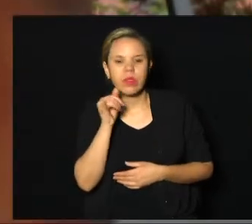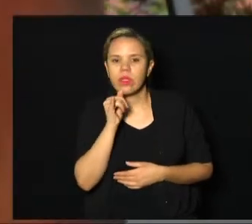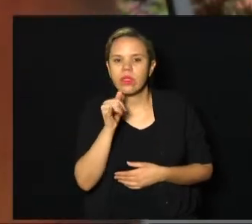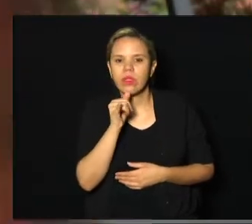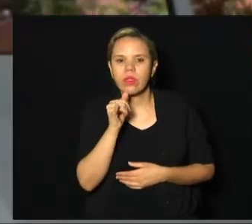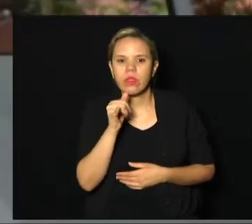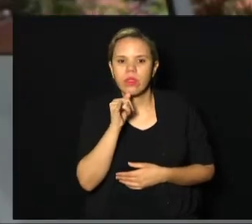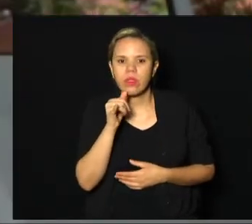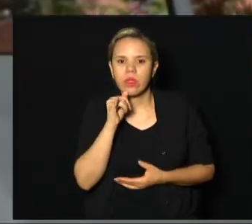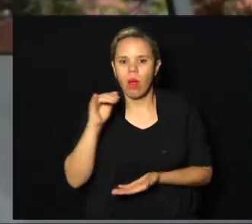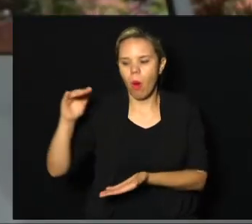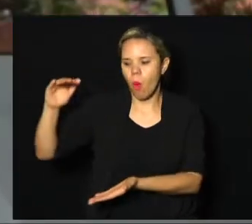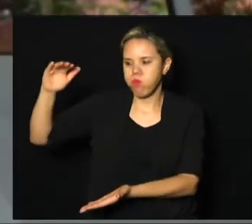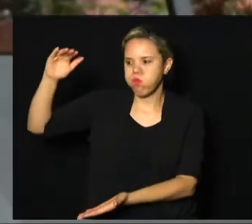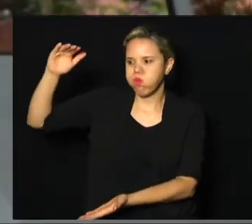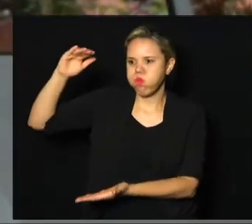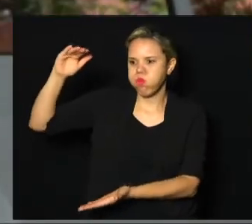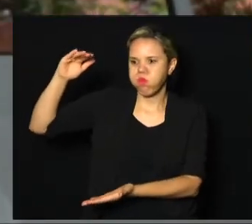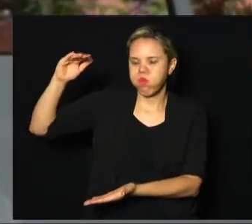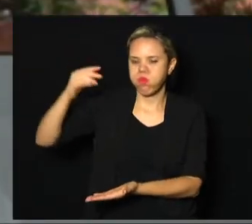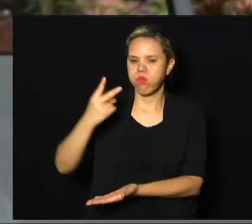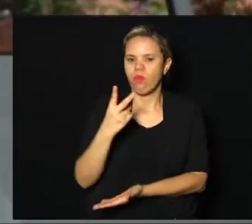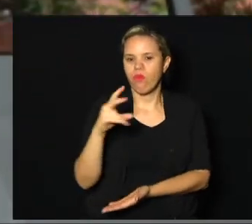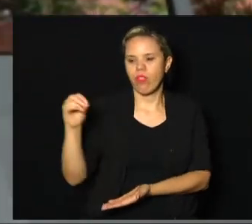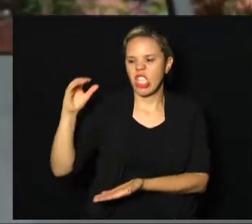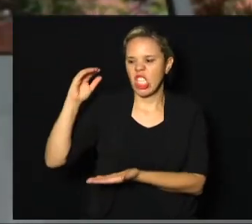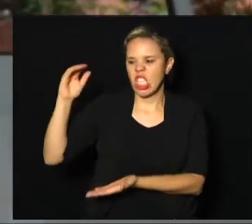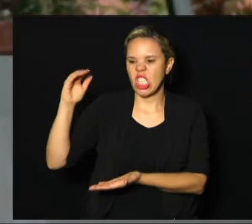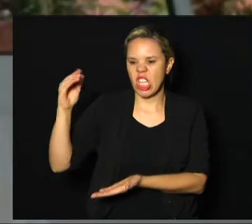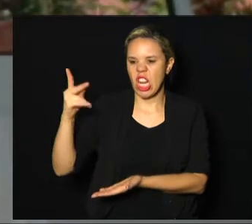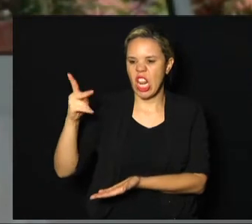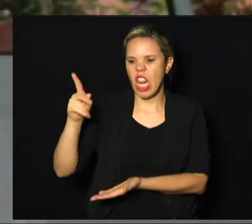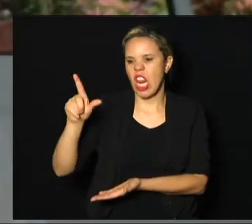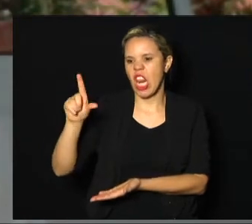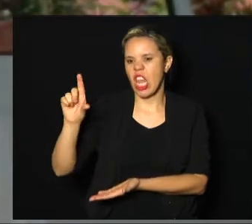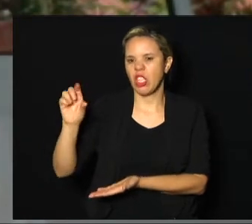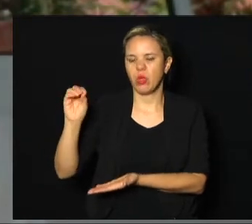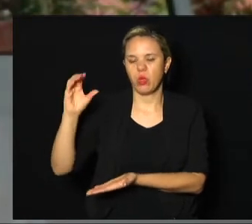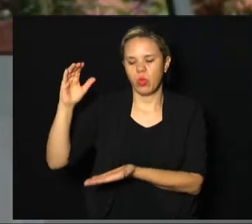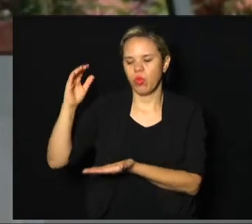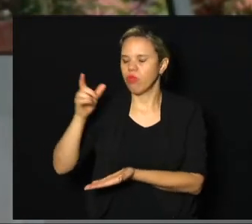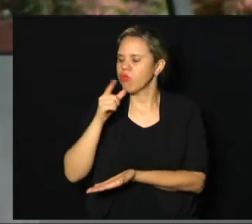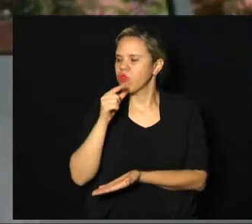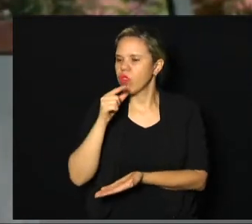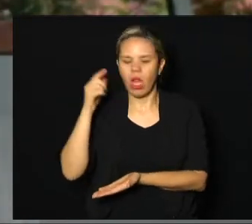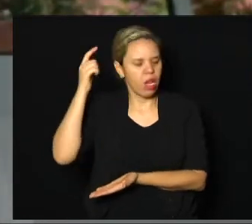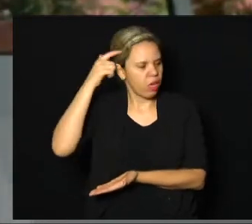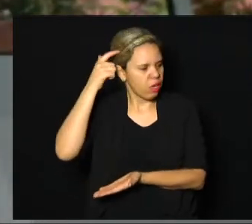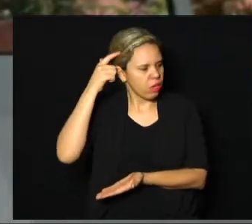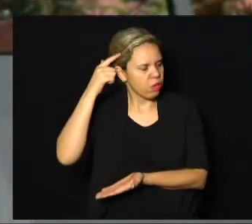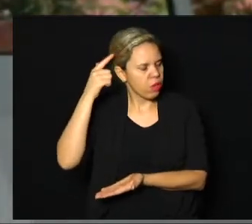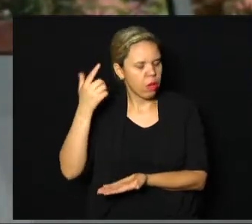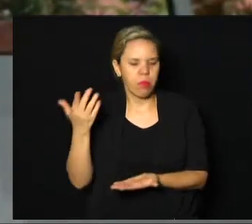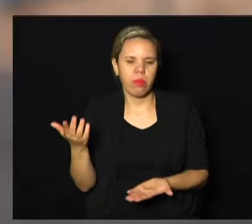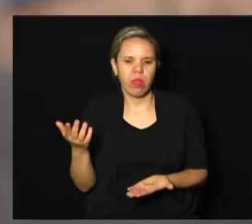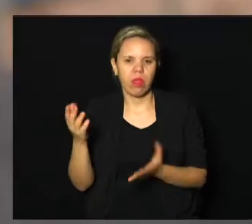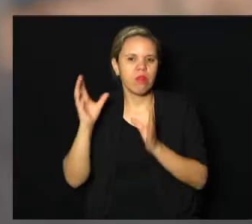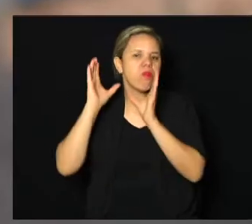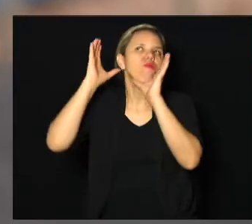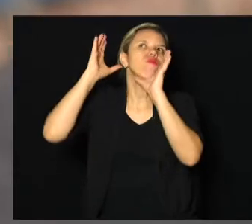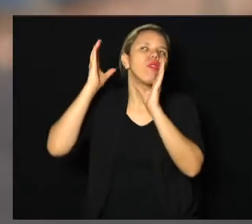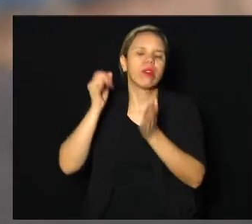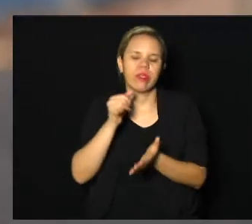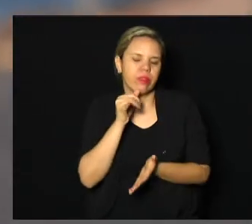segurando aquele galão de 20 litros de água na sua Nossa. cabeça. É muito É peso. bastante coisa. Se você considerar que as pessoas estão cada